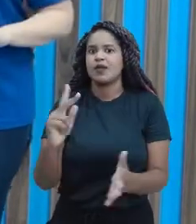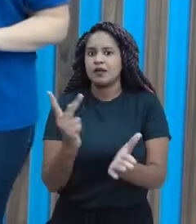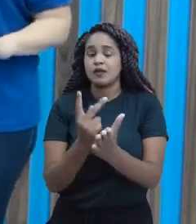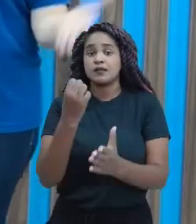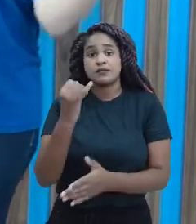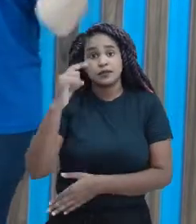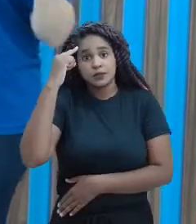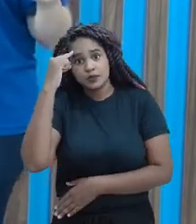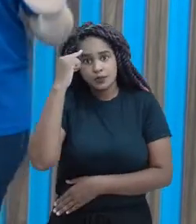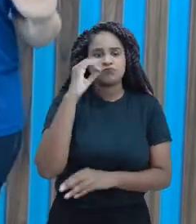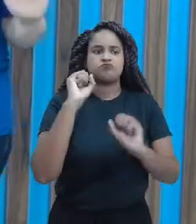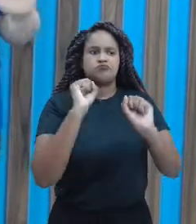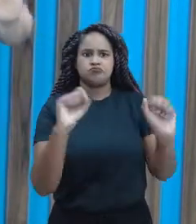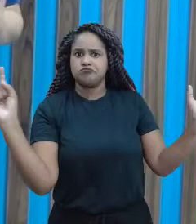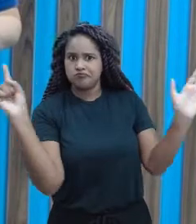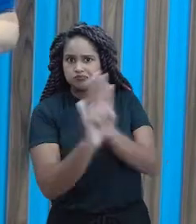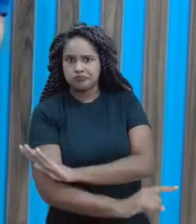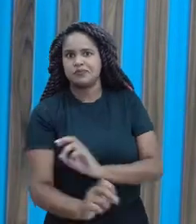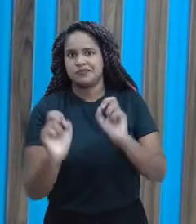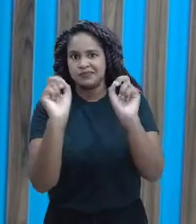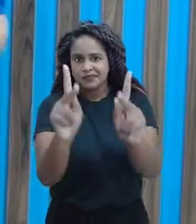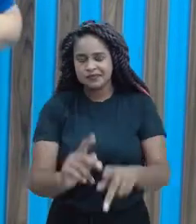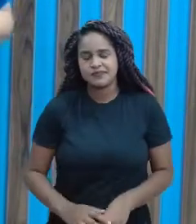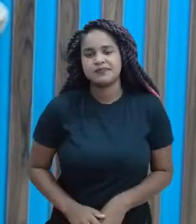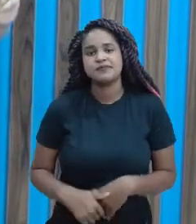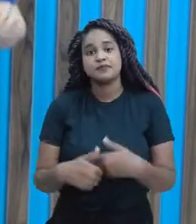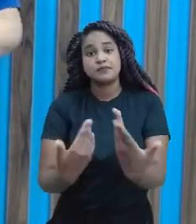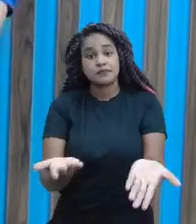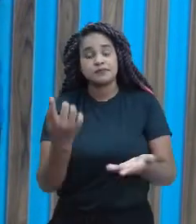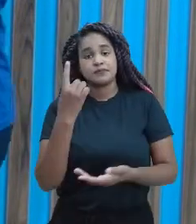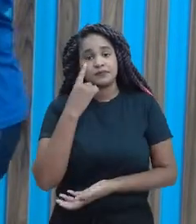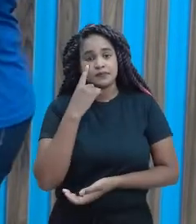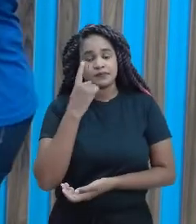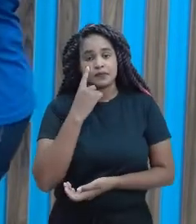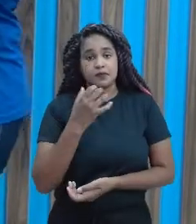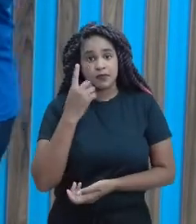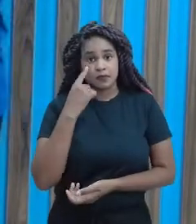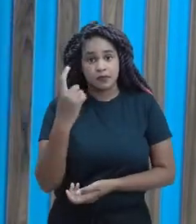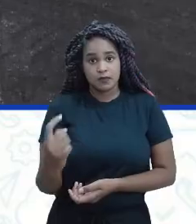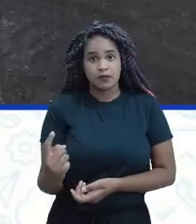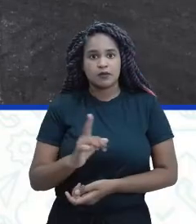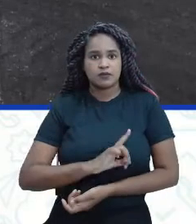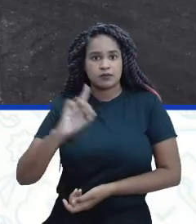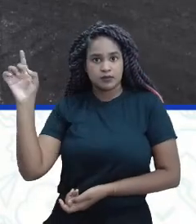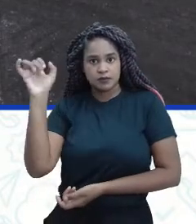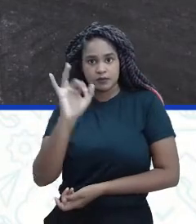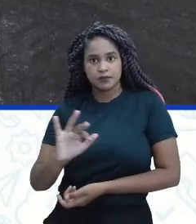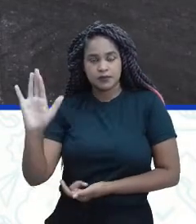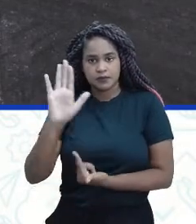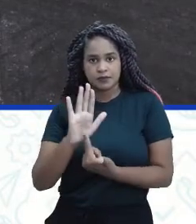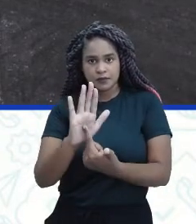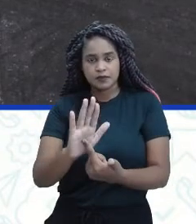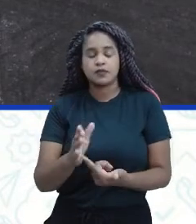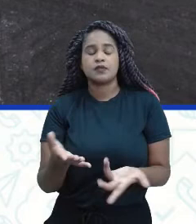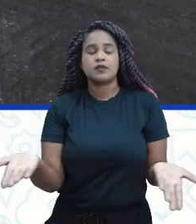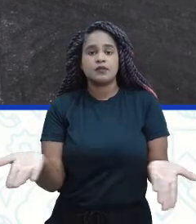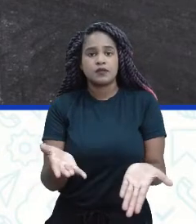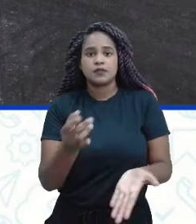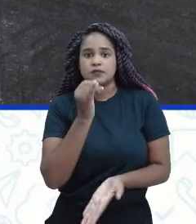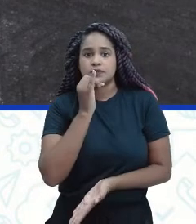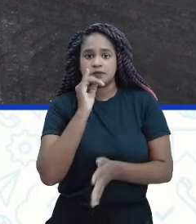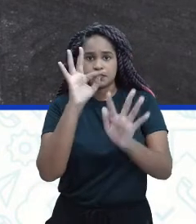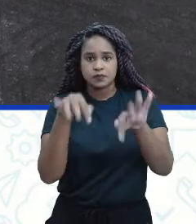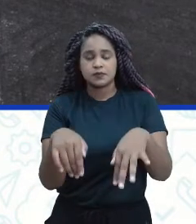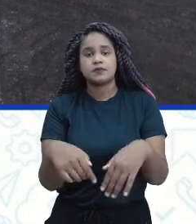dúvida vier, pode perguntar, tá bom, gente? Uma coisa interessante que eu trouxe aqui de novo, essa telinha, né? A gente vai para um exemplo final, mas só